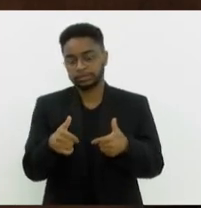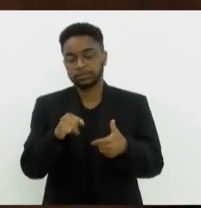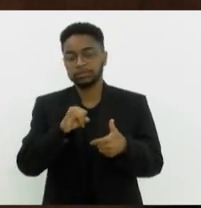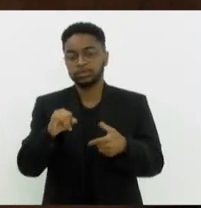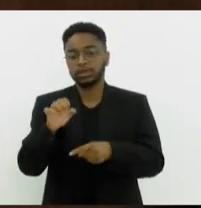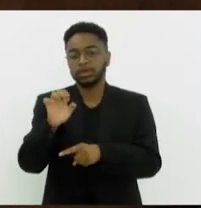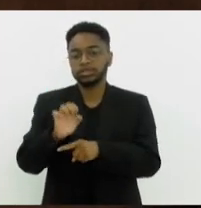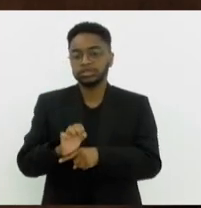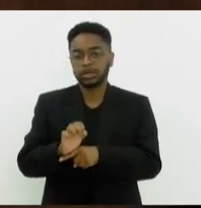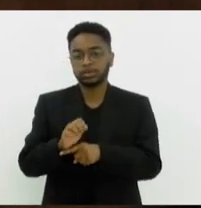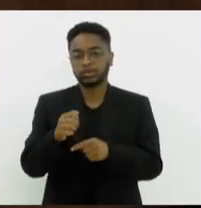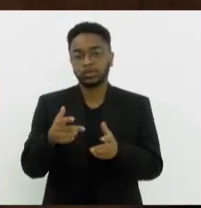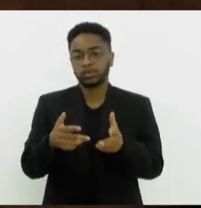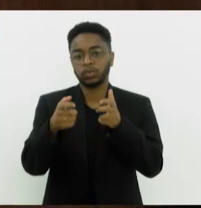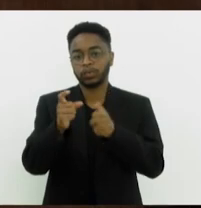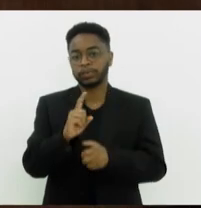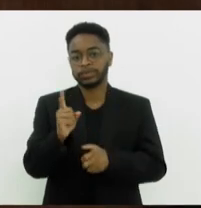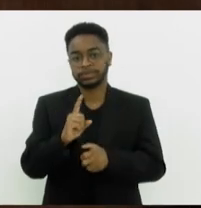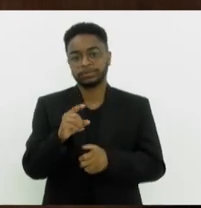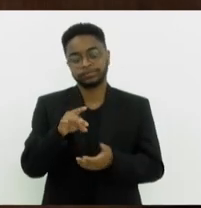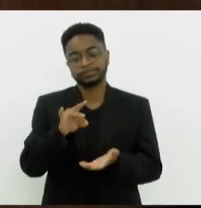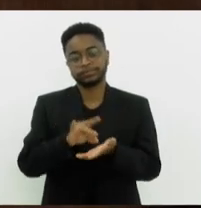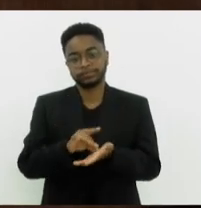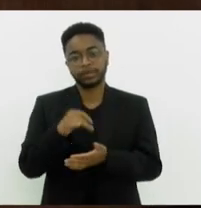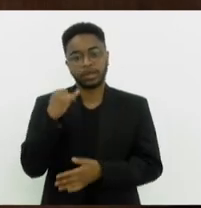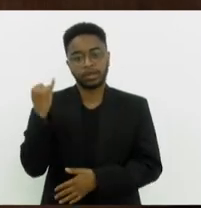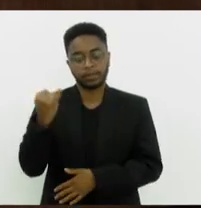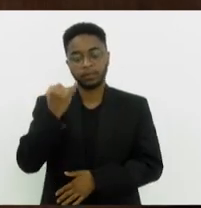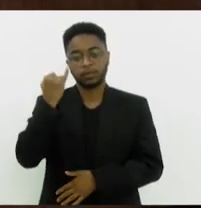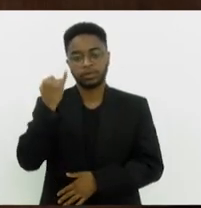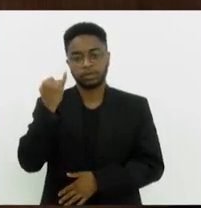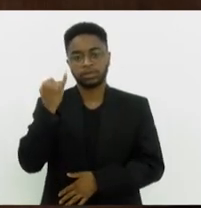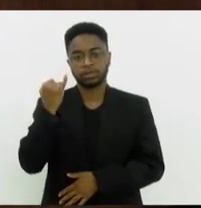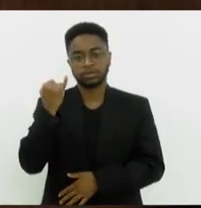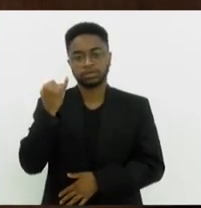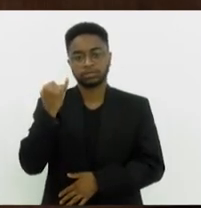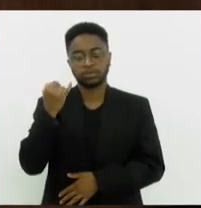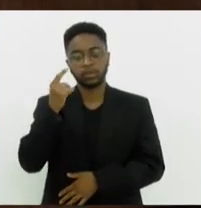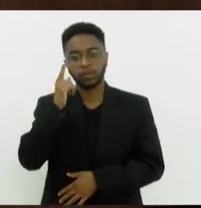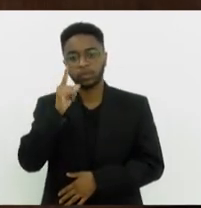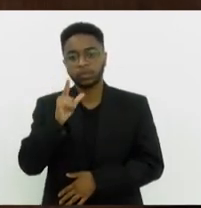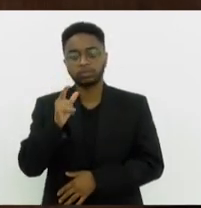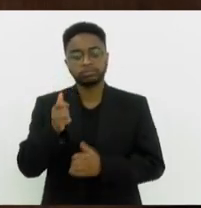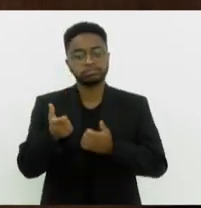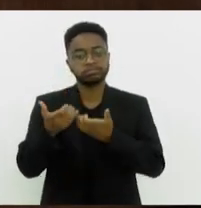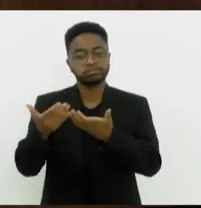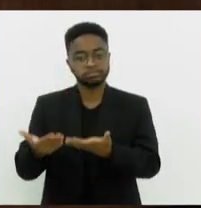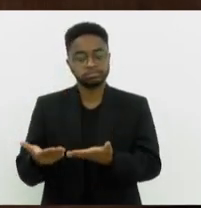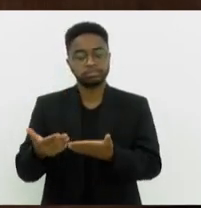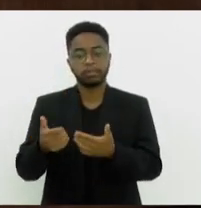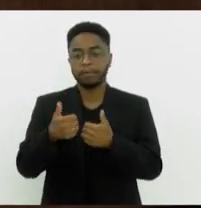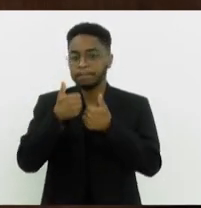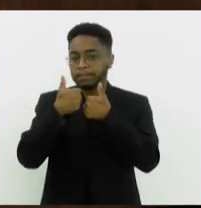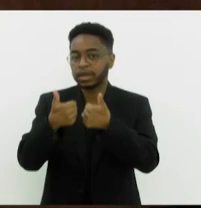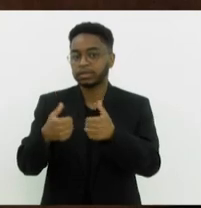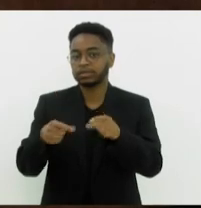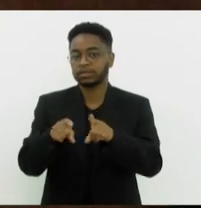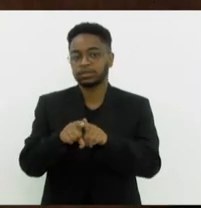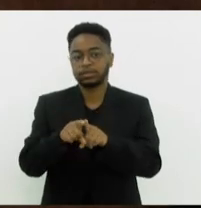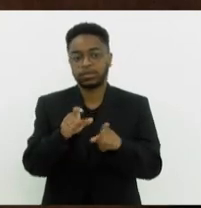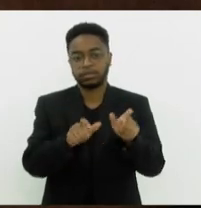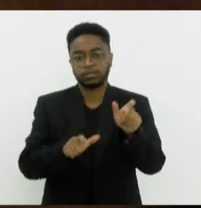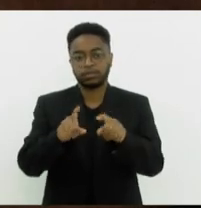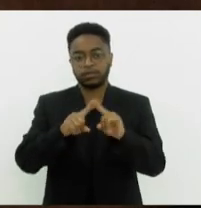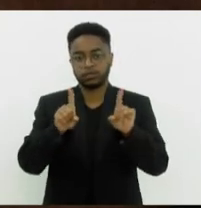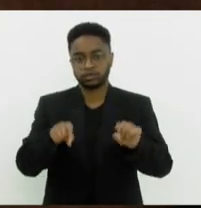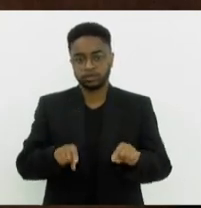Estado reconheça a necessidade de poder dar um bem comum também para todos aqueles